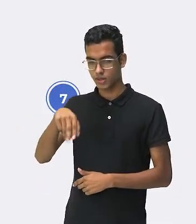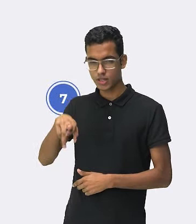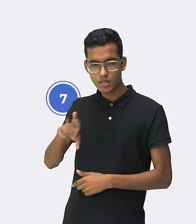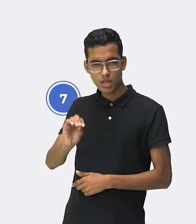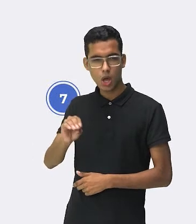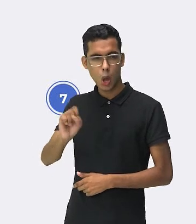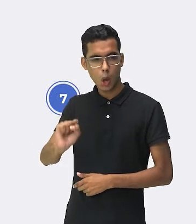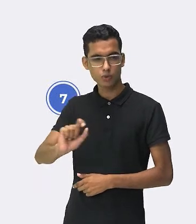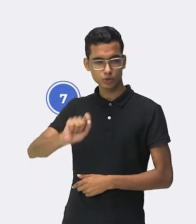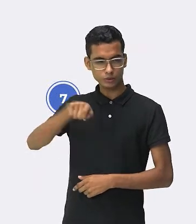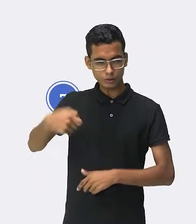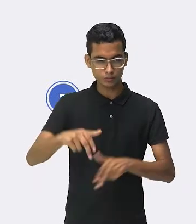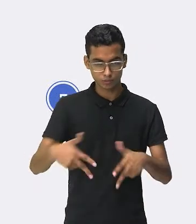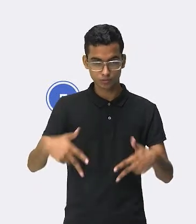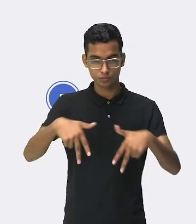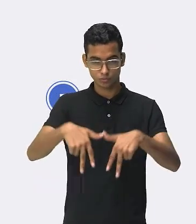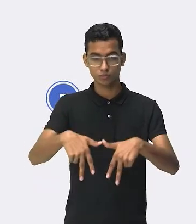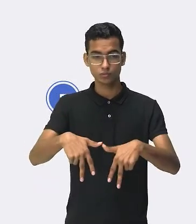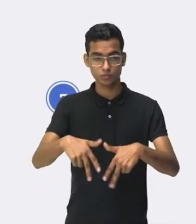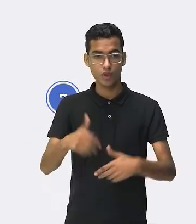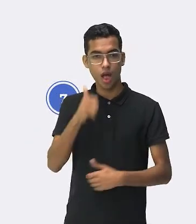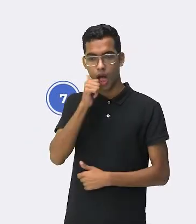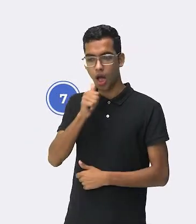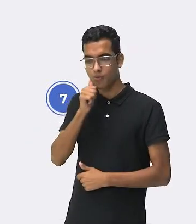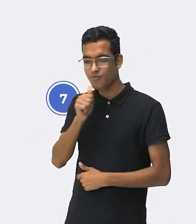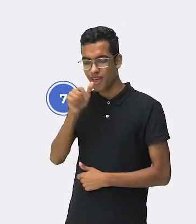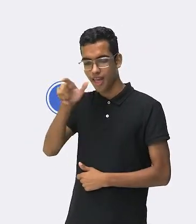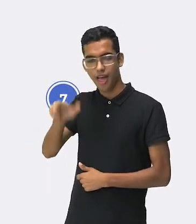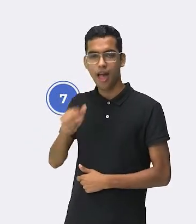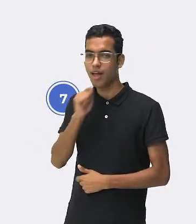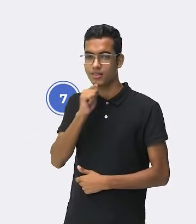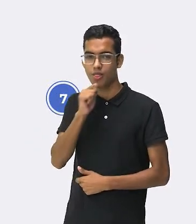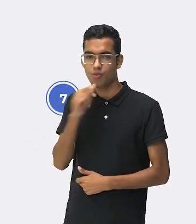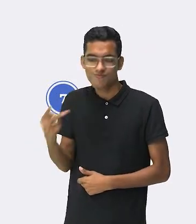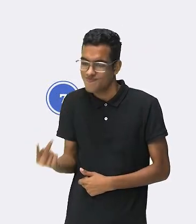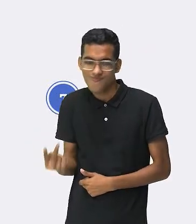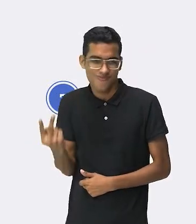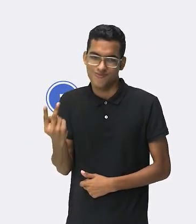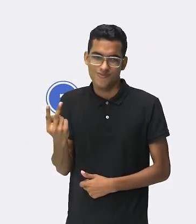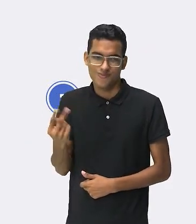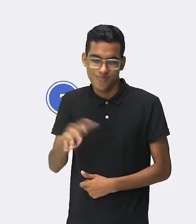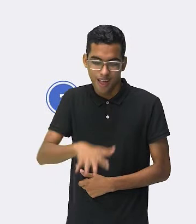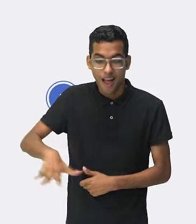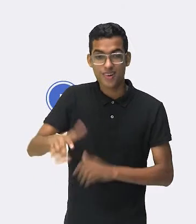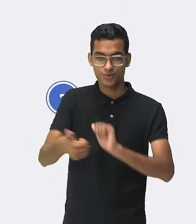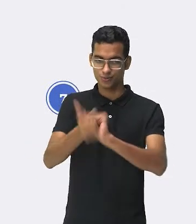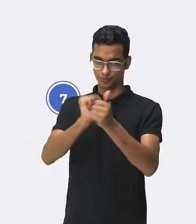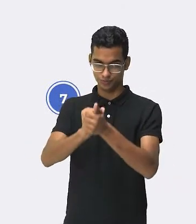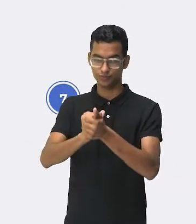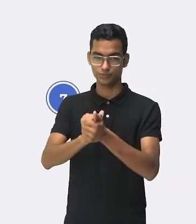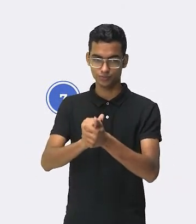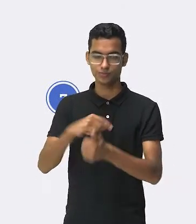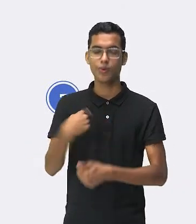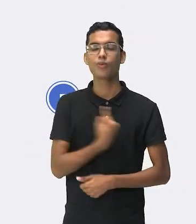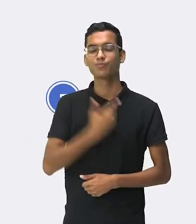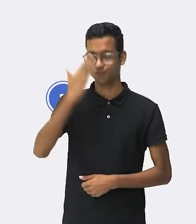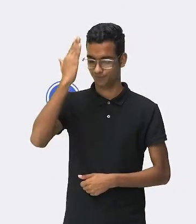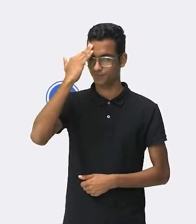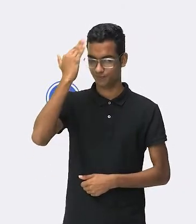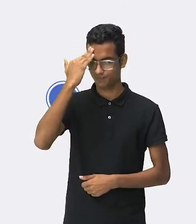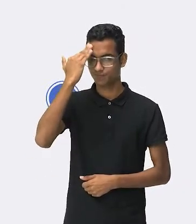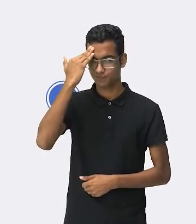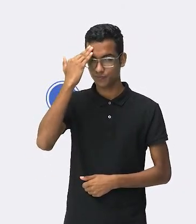Infelizmente, as mulheres ainda não são devidamente valorizadas no esporte. A gente sabe disso, né? E é importante a